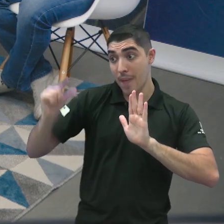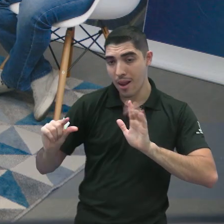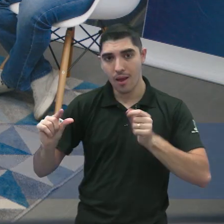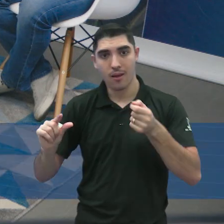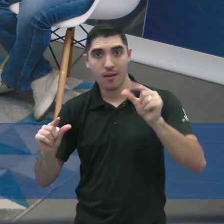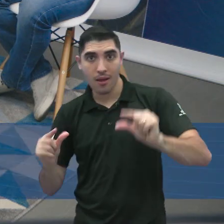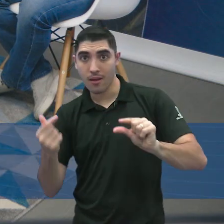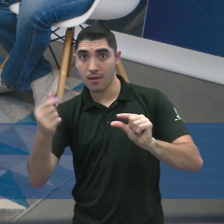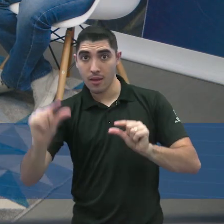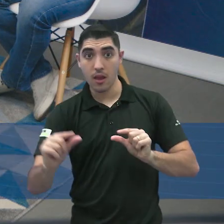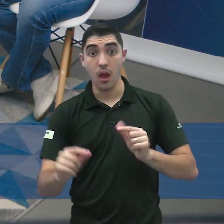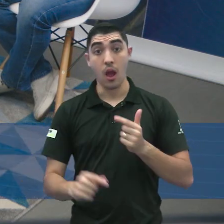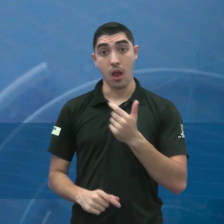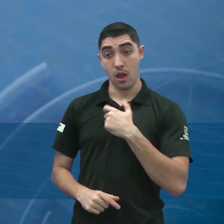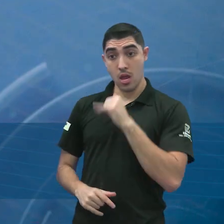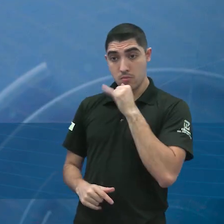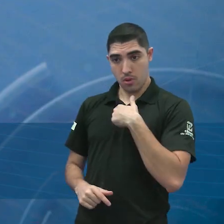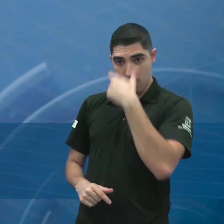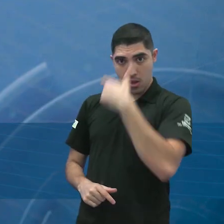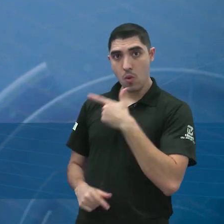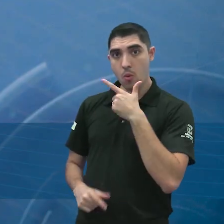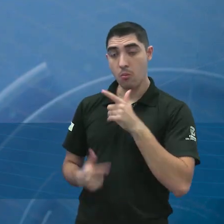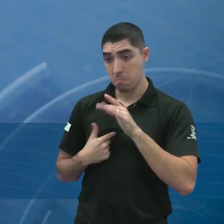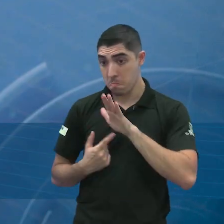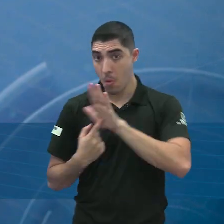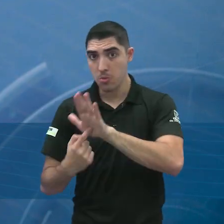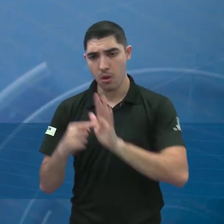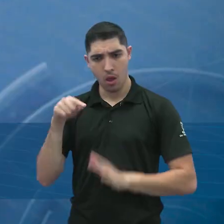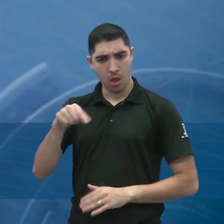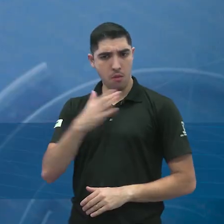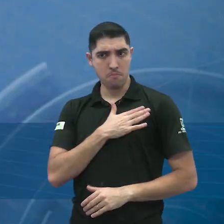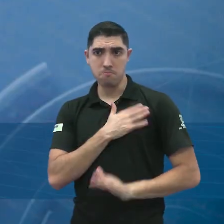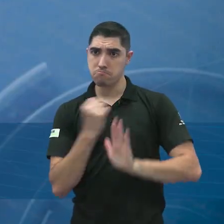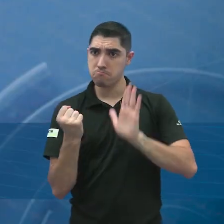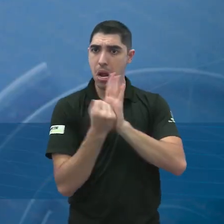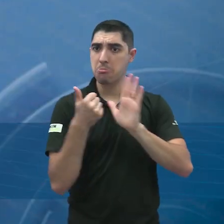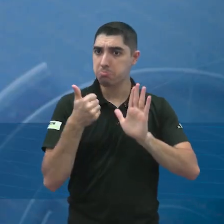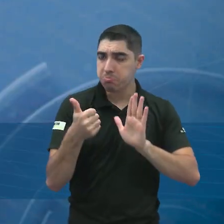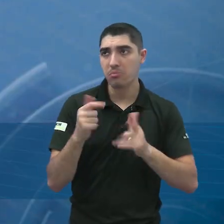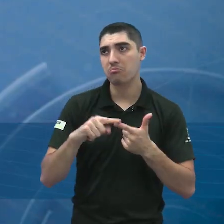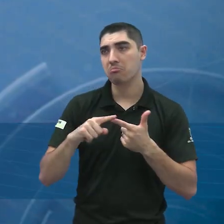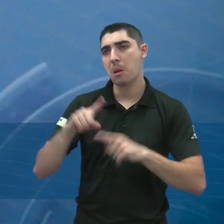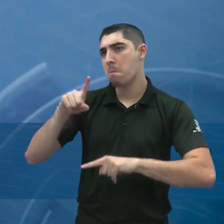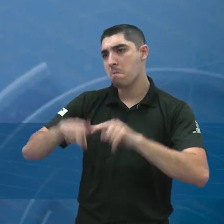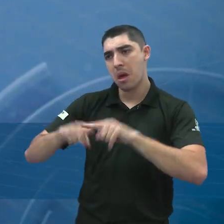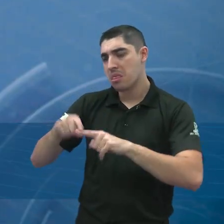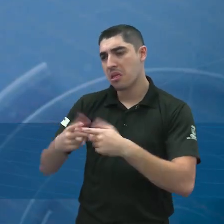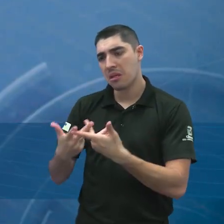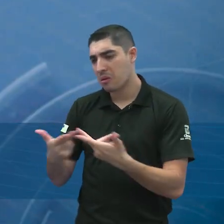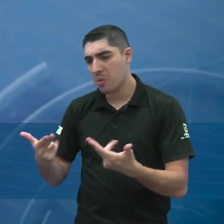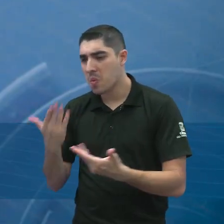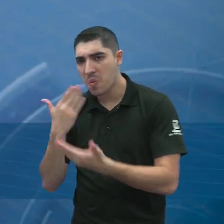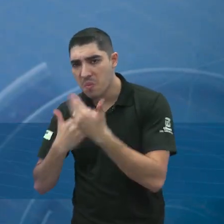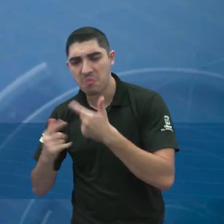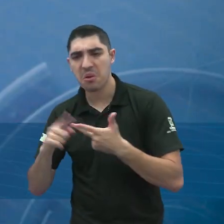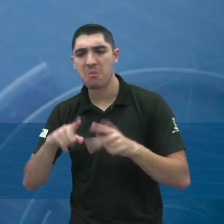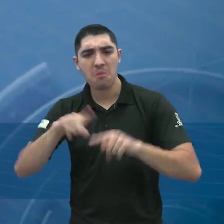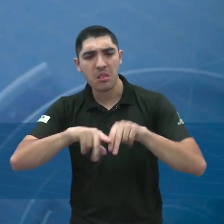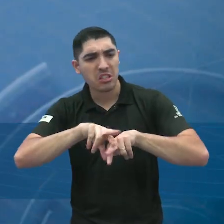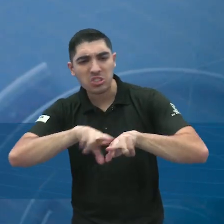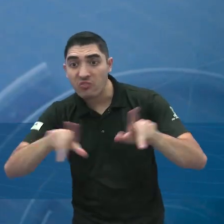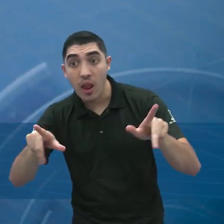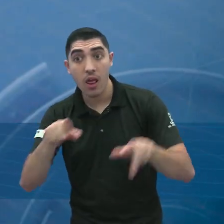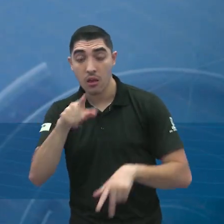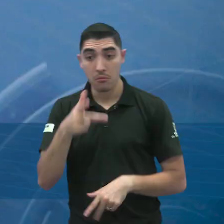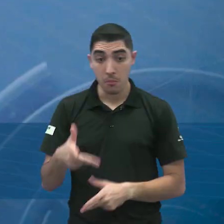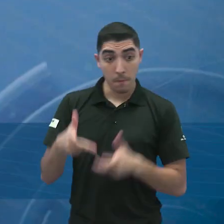de preços. Então, se você realmente consegue mostrar o valor da sua marca, seja um produto orgânico, um produto diferente,